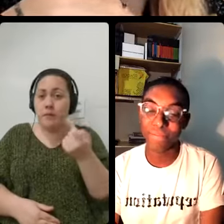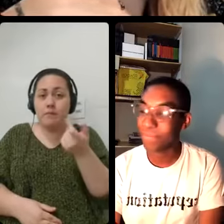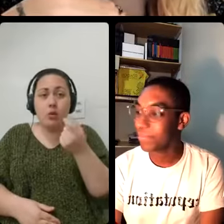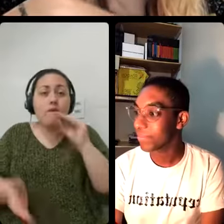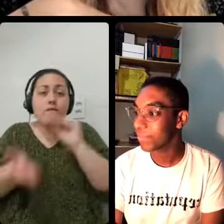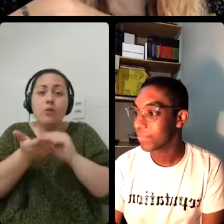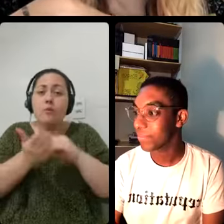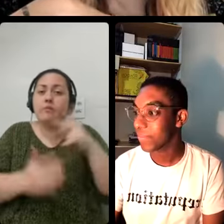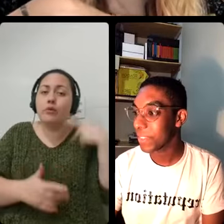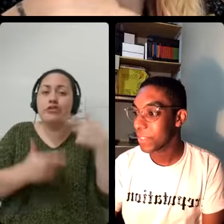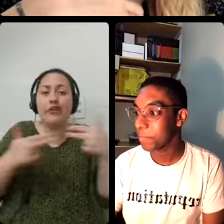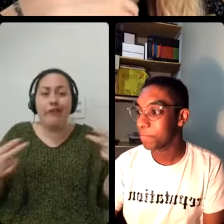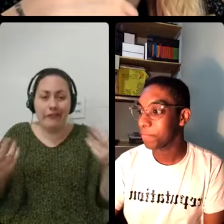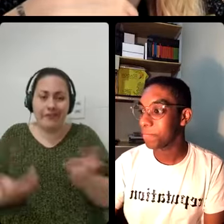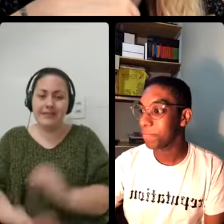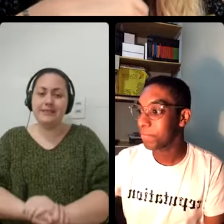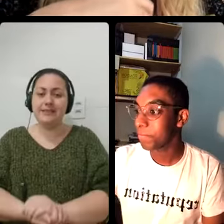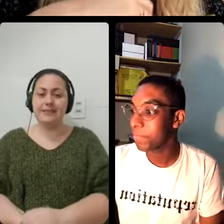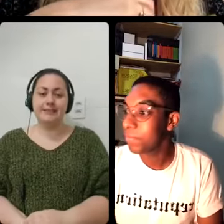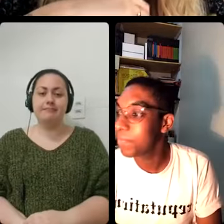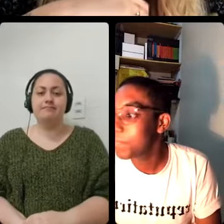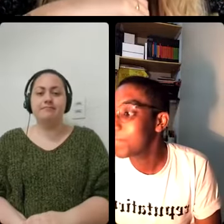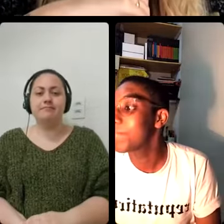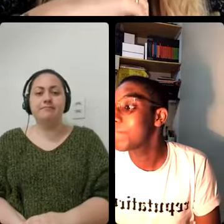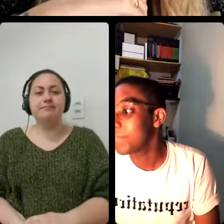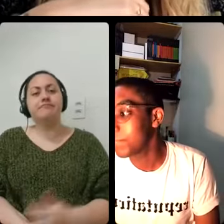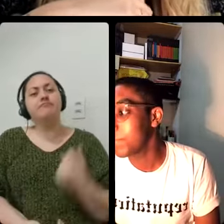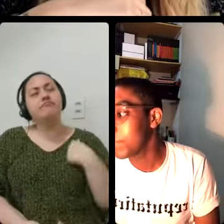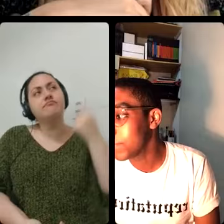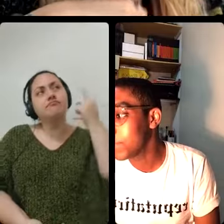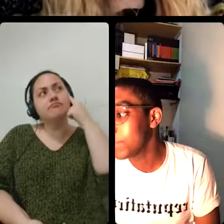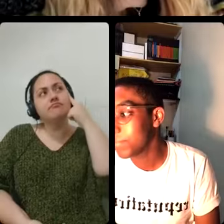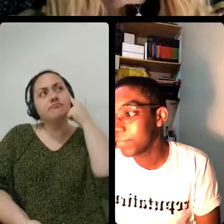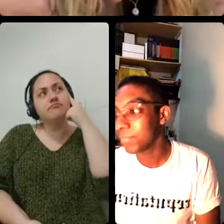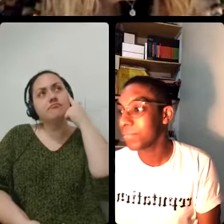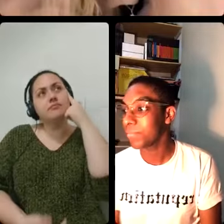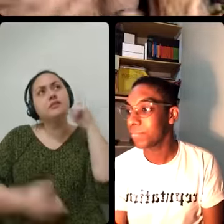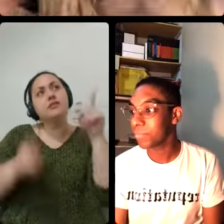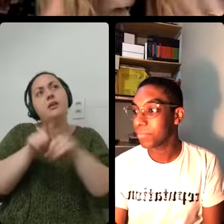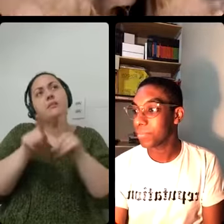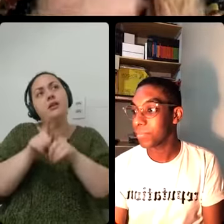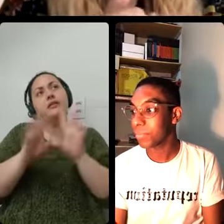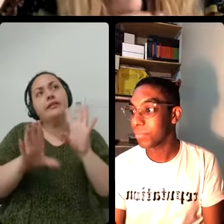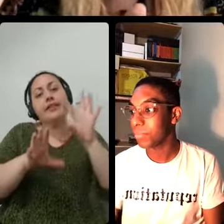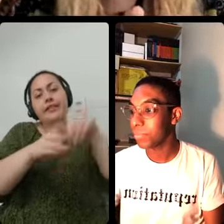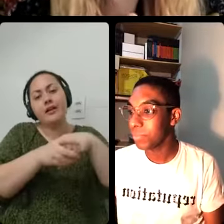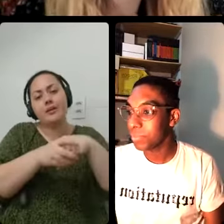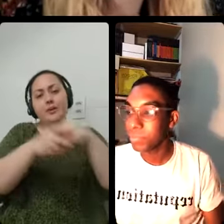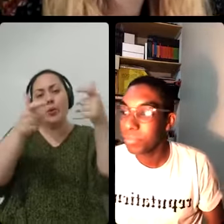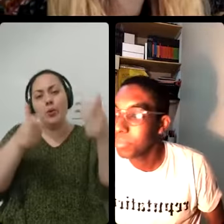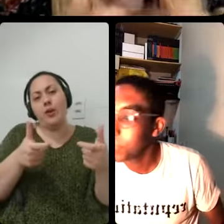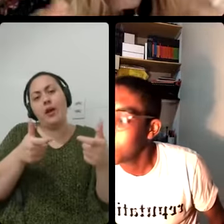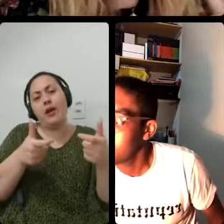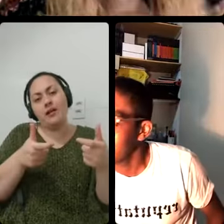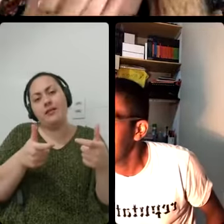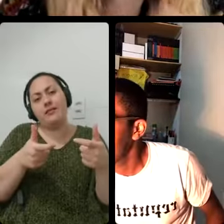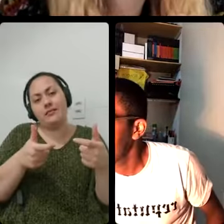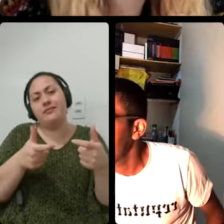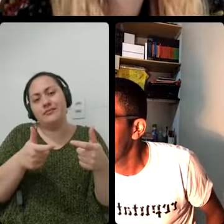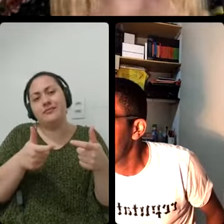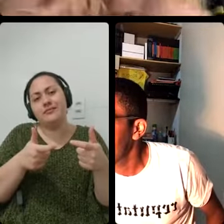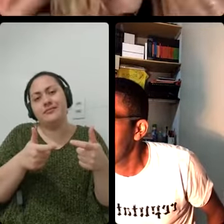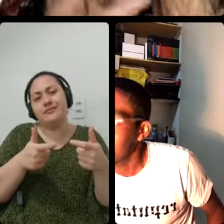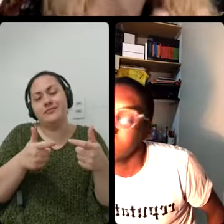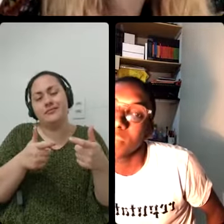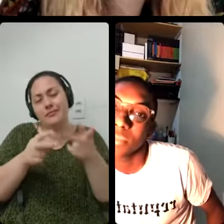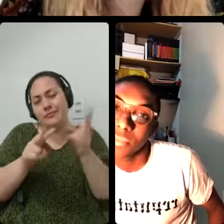o que é produzido dentro desses espaços, né? Uhum. Assim, tem uma lógica de uma reinserção, né,